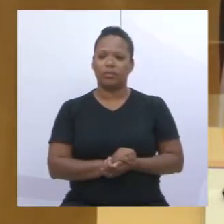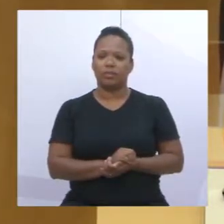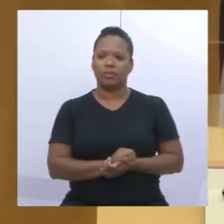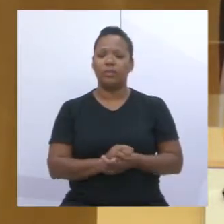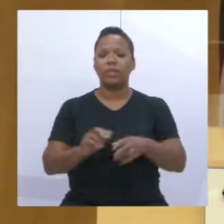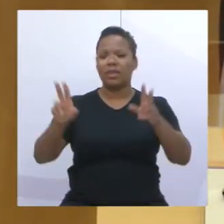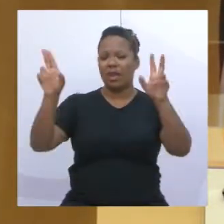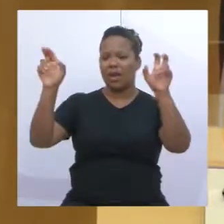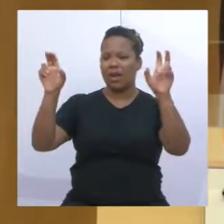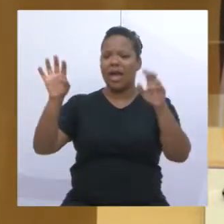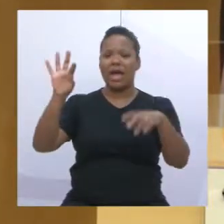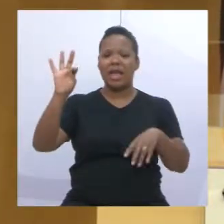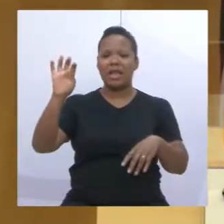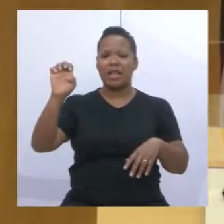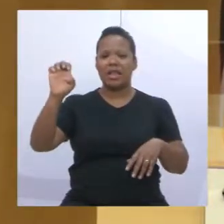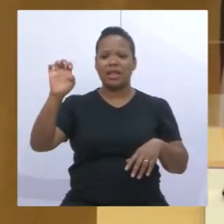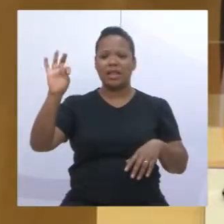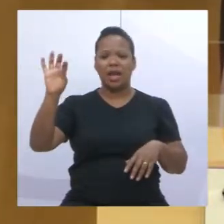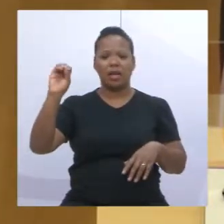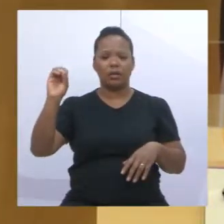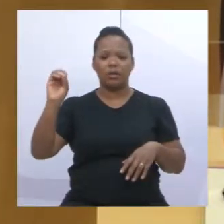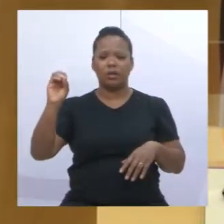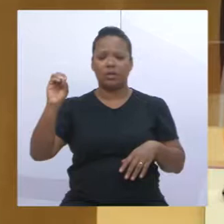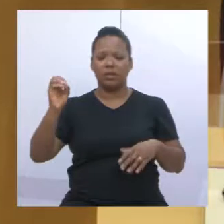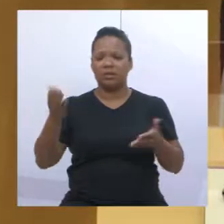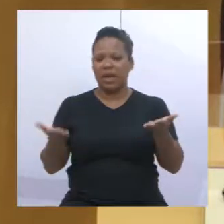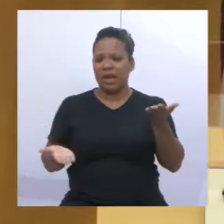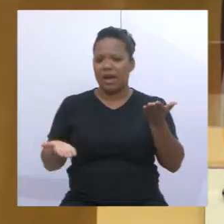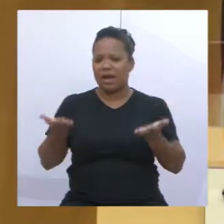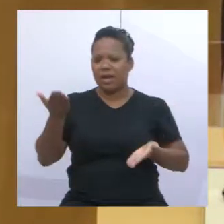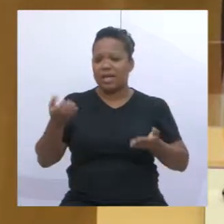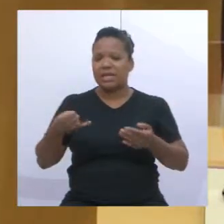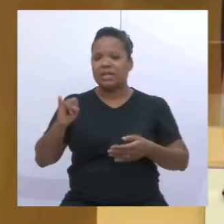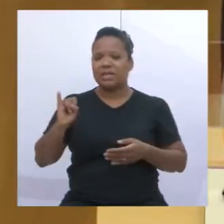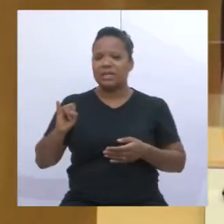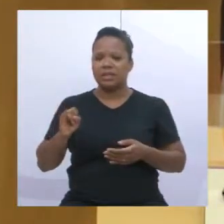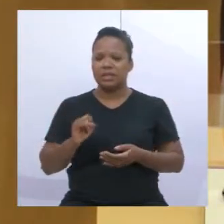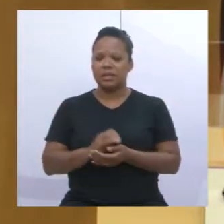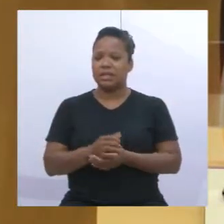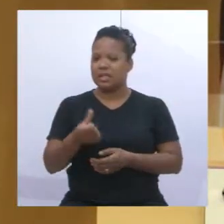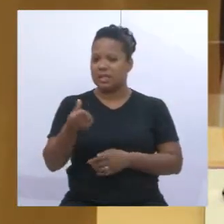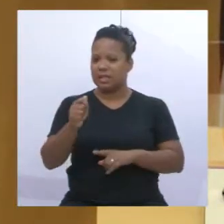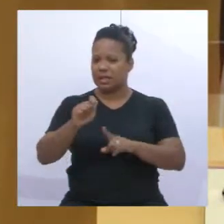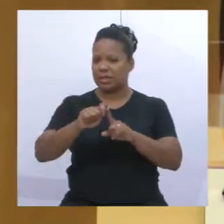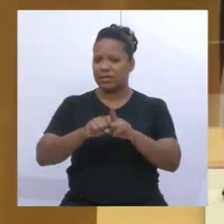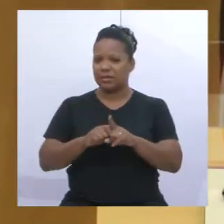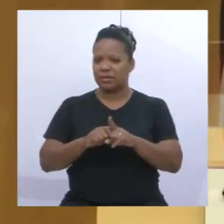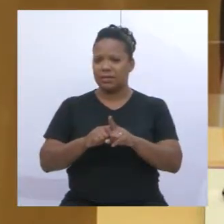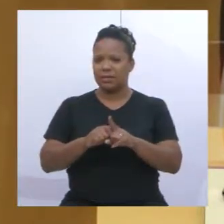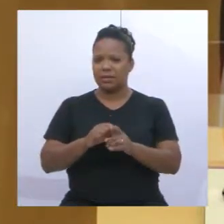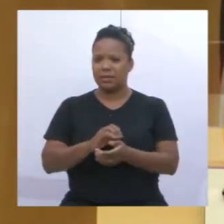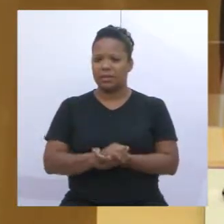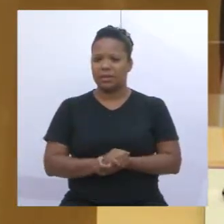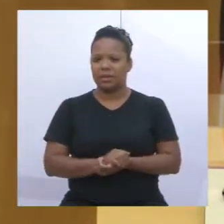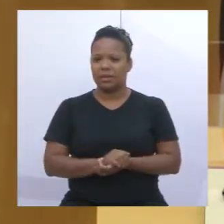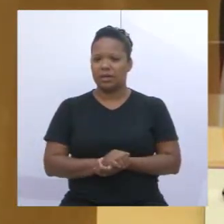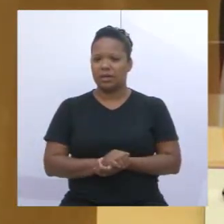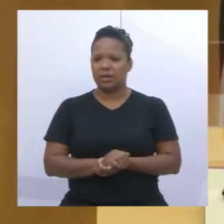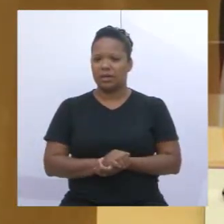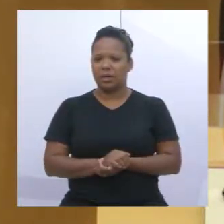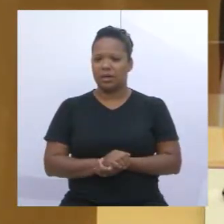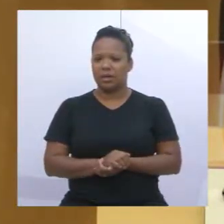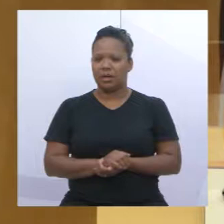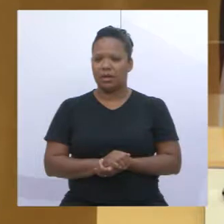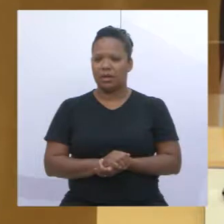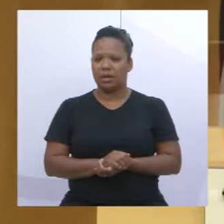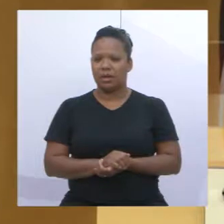durante 6 meses, ele vai fazendo aquela média, e se aumentou, durante 6 meses, por incrível que pareça, ele tem que bancar, e ele comprovar